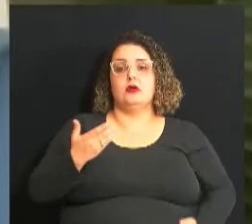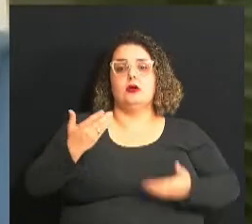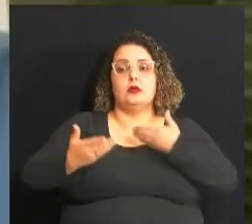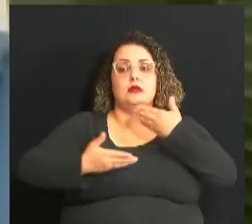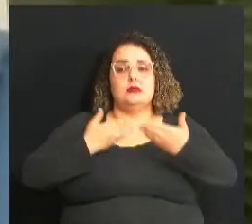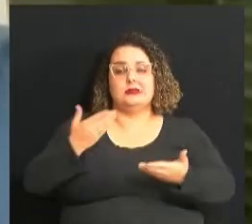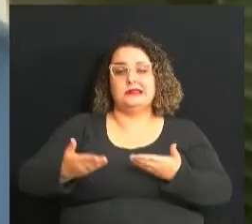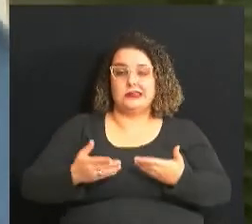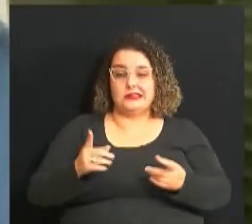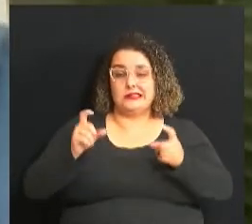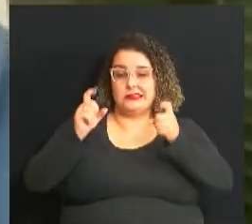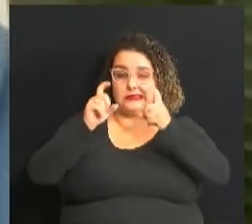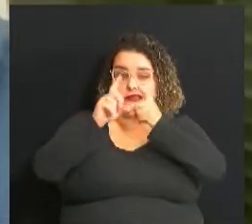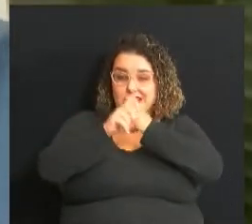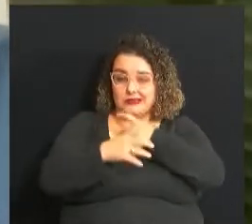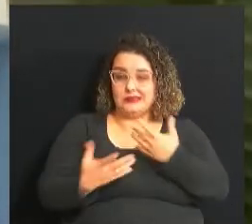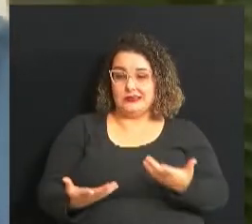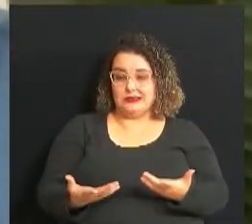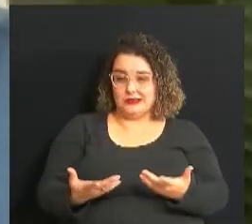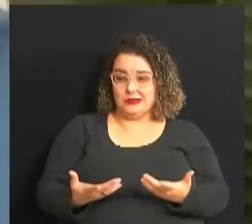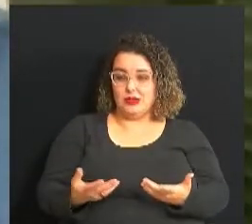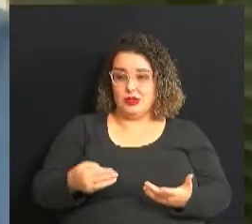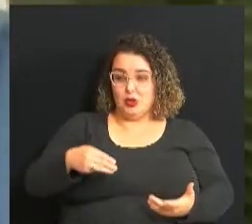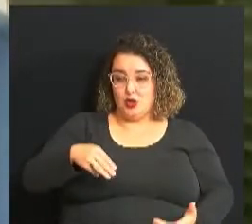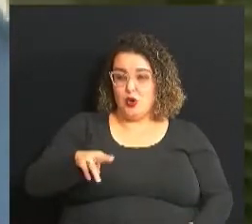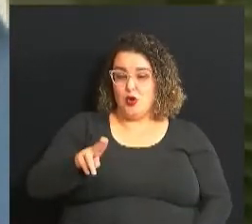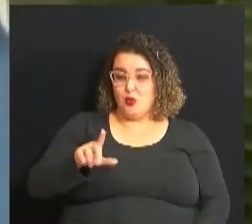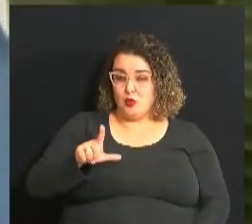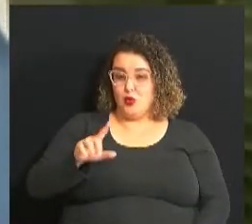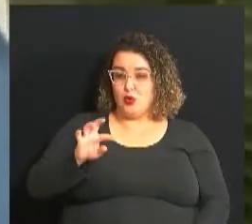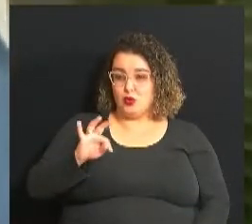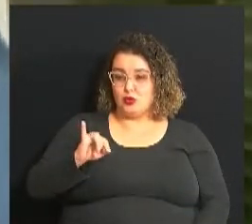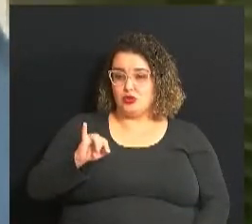mutiladores, né? Isso traz problema importante. A